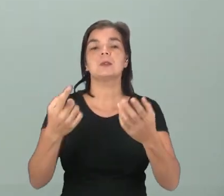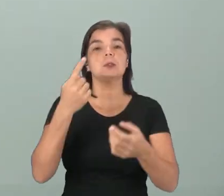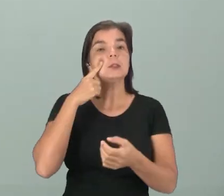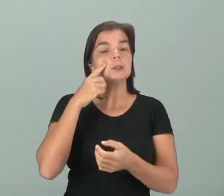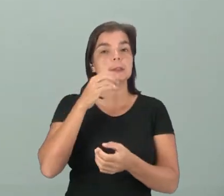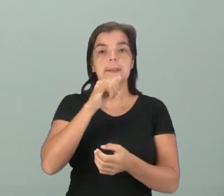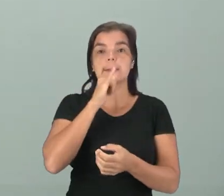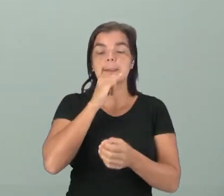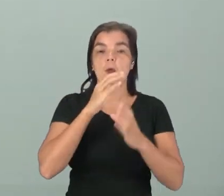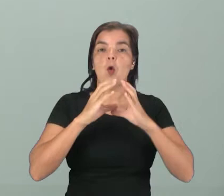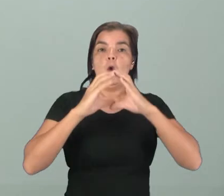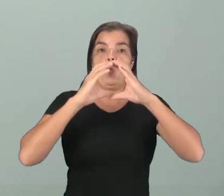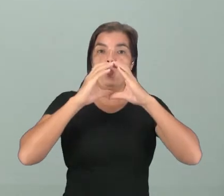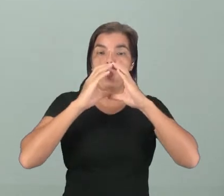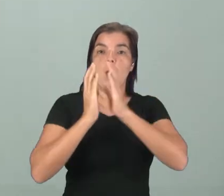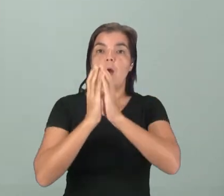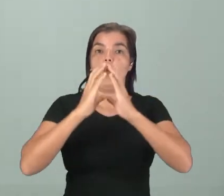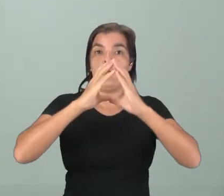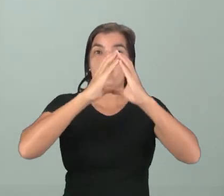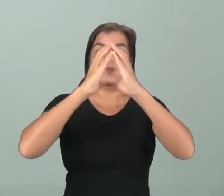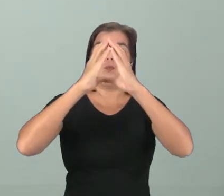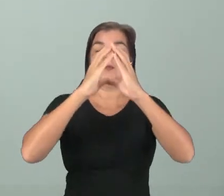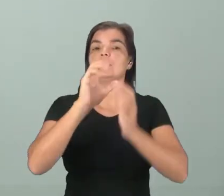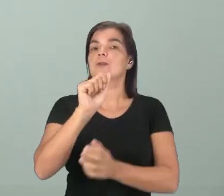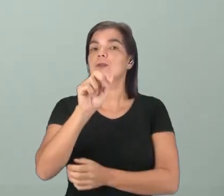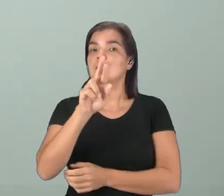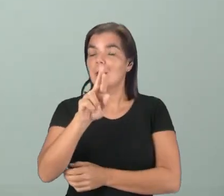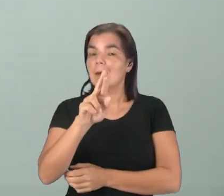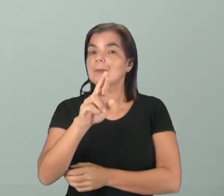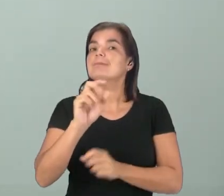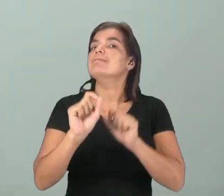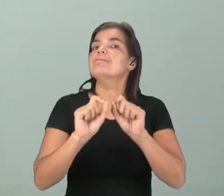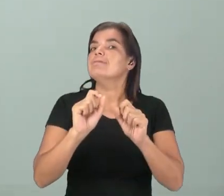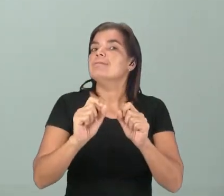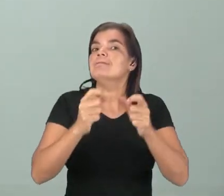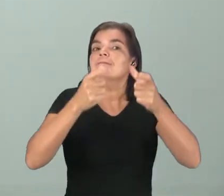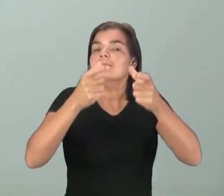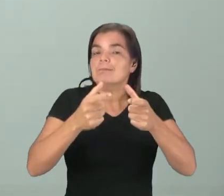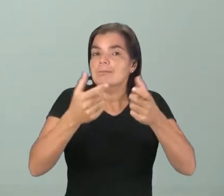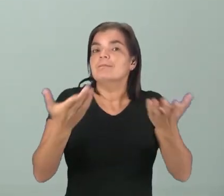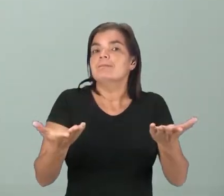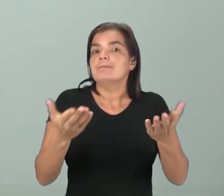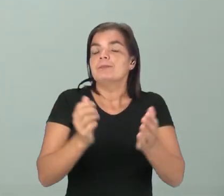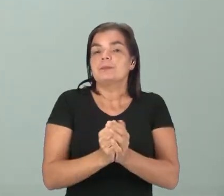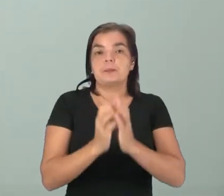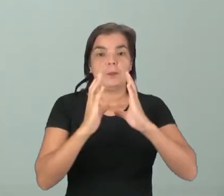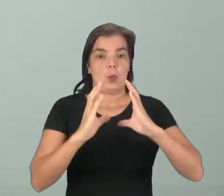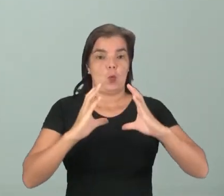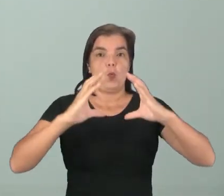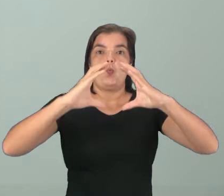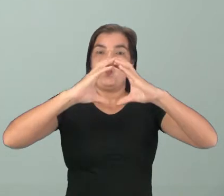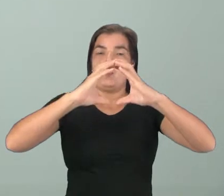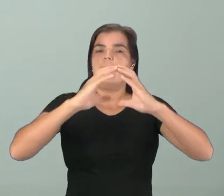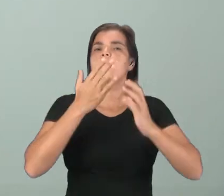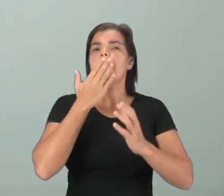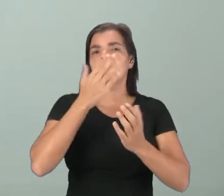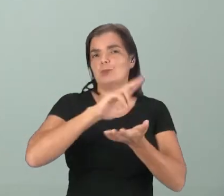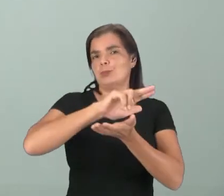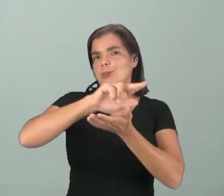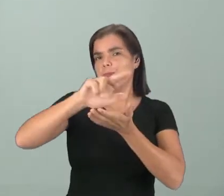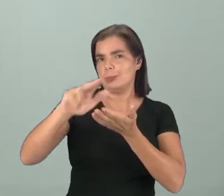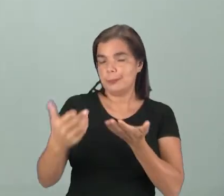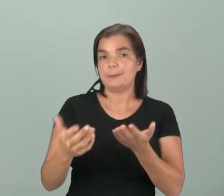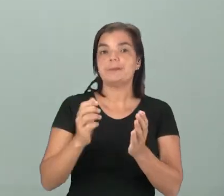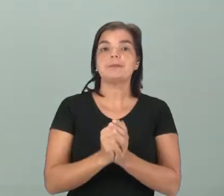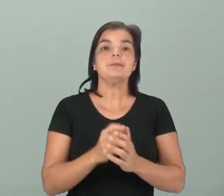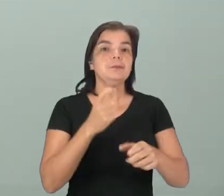você enche um balão, você encheu ele de ar. E esse ar vai ocupar a forma daquele balão. E a gente tem vários tipos de balão.